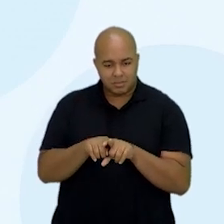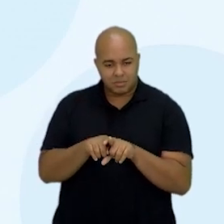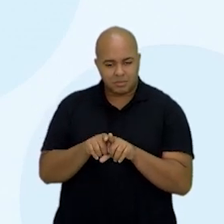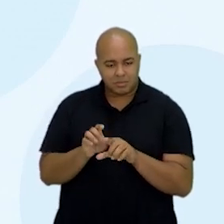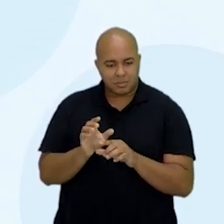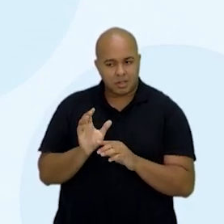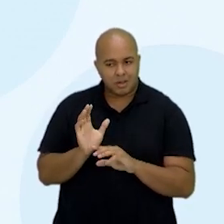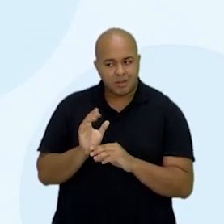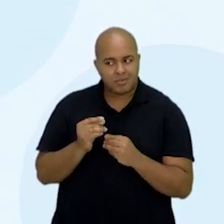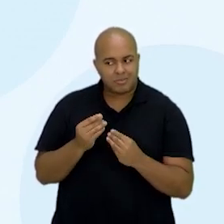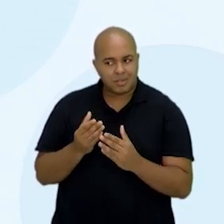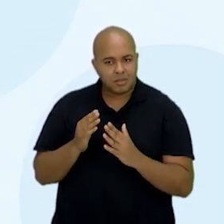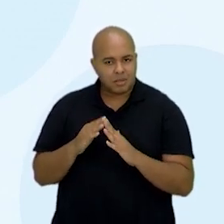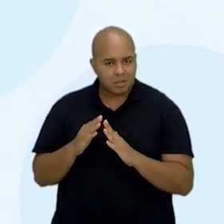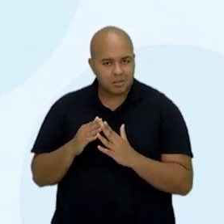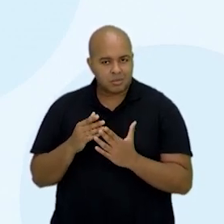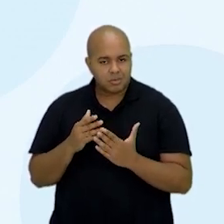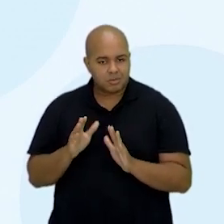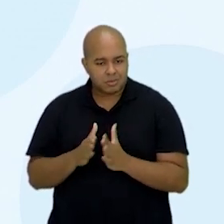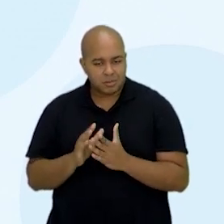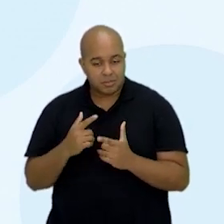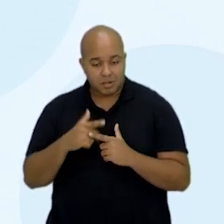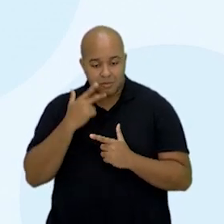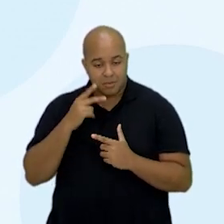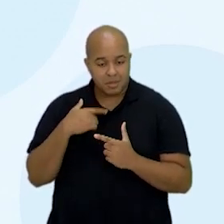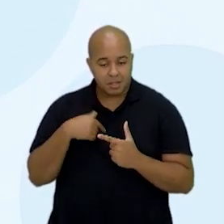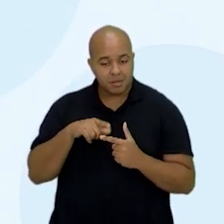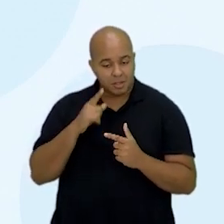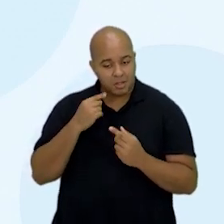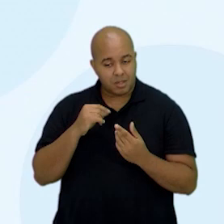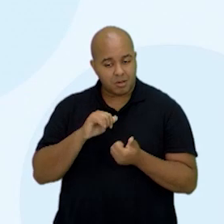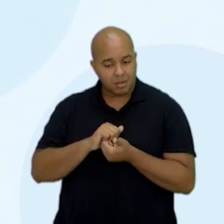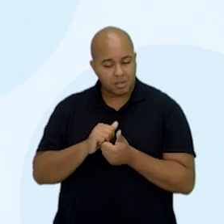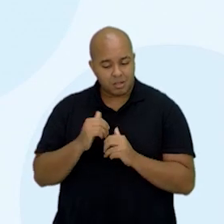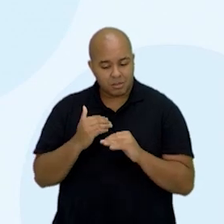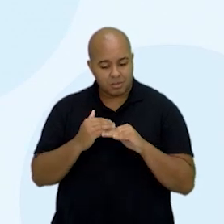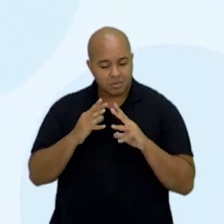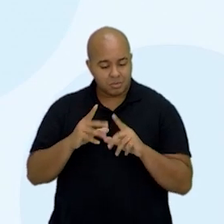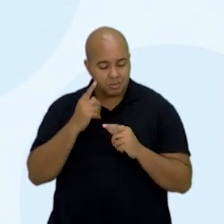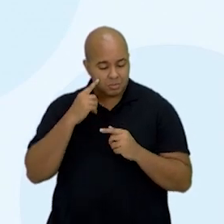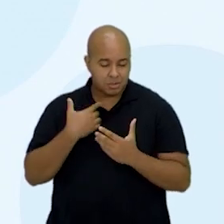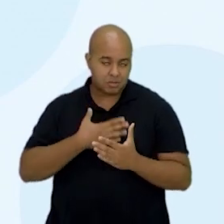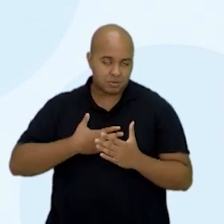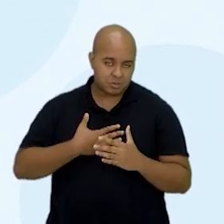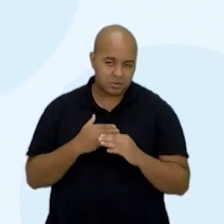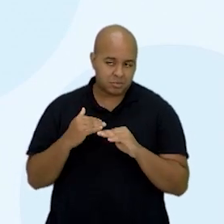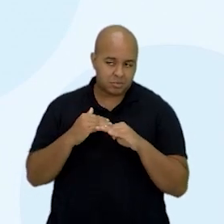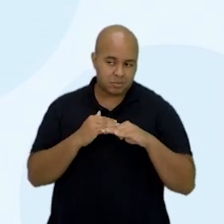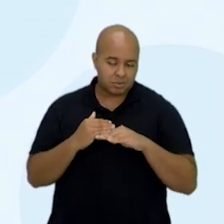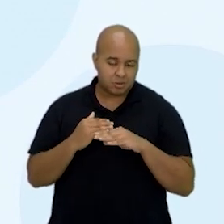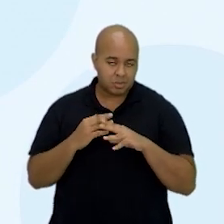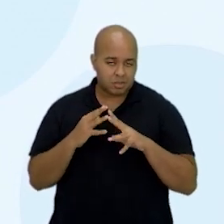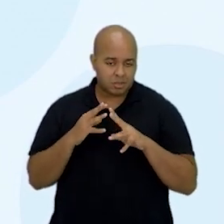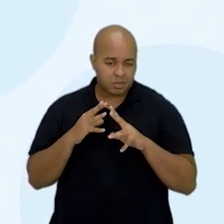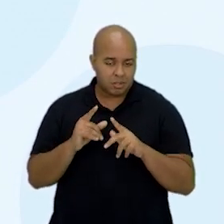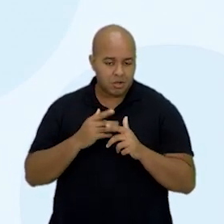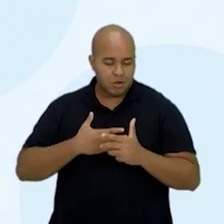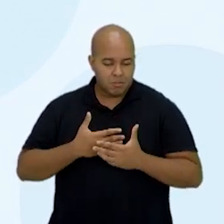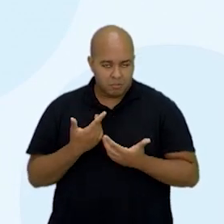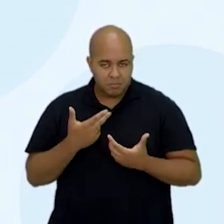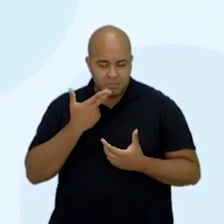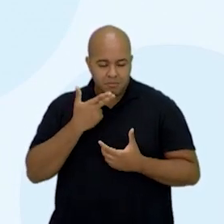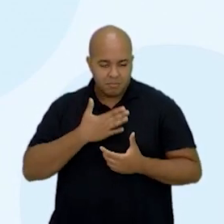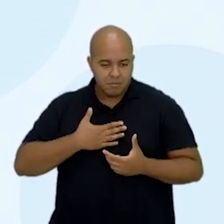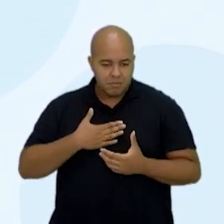interviu e o ano porque porque ela falou assim ayurve Quality eu gostaria de ter igualdade